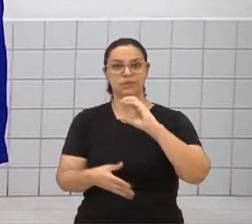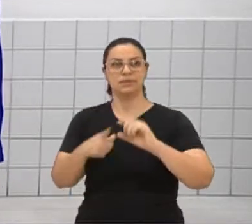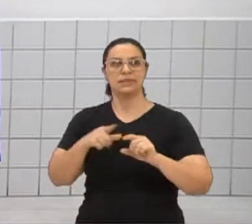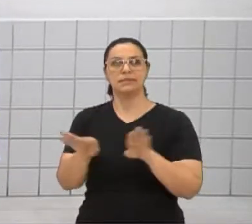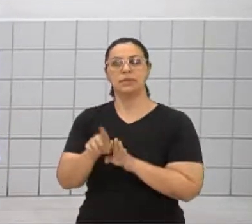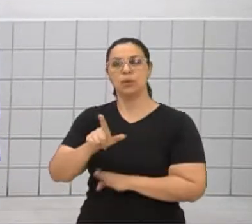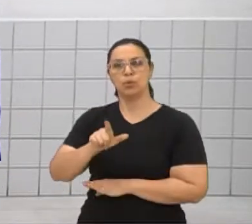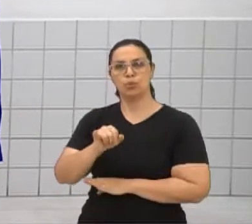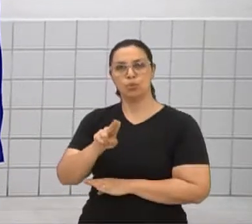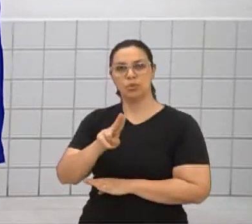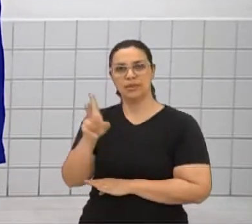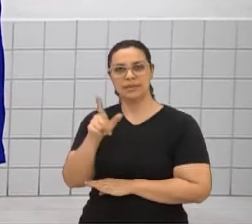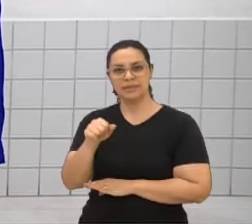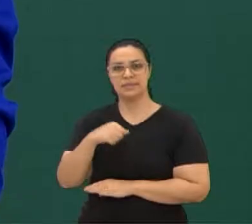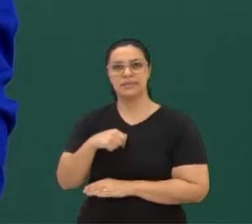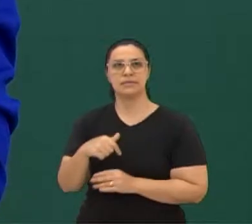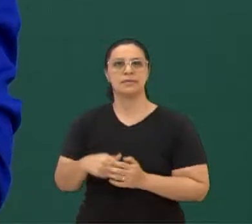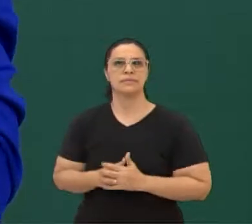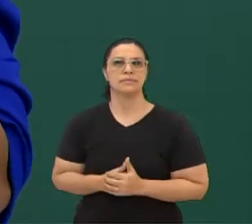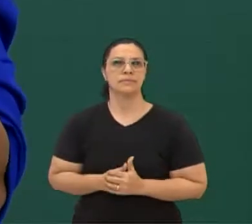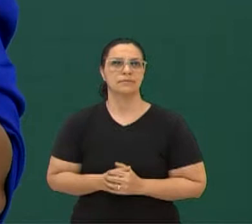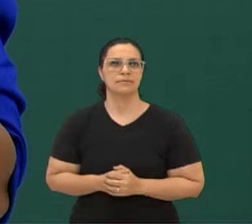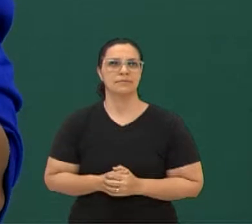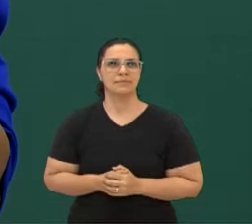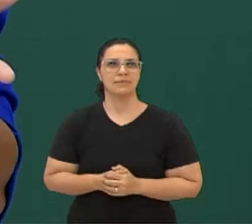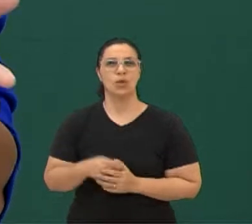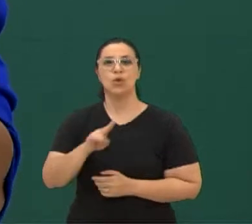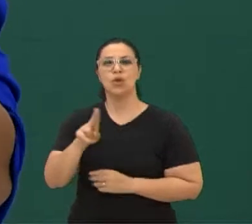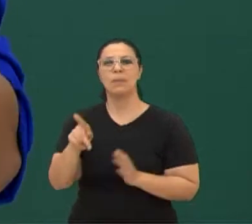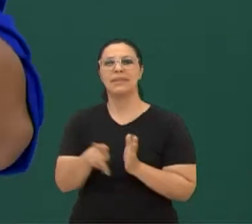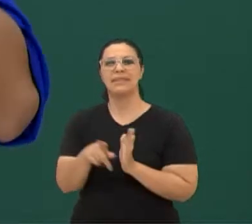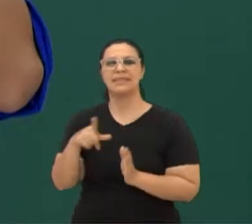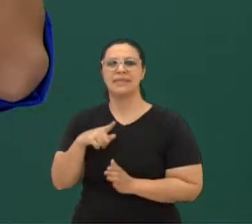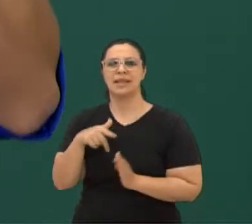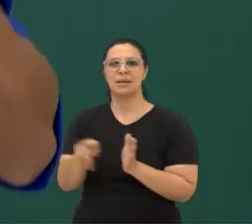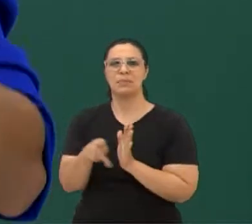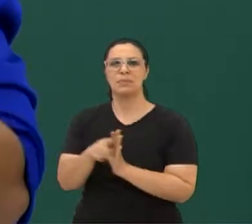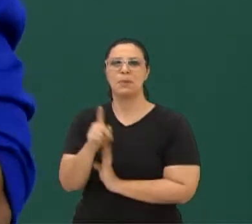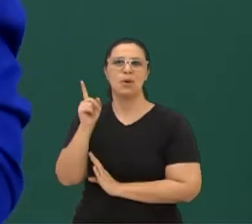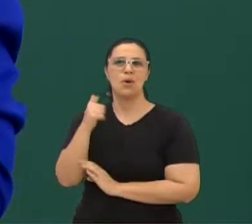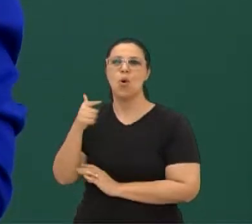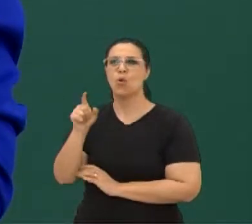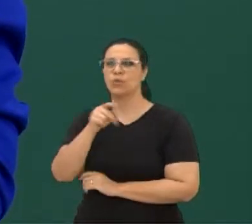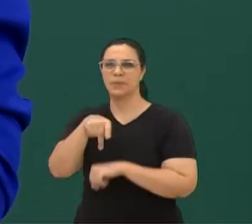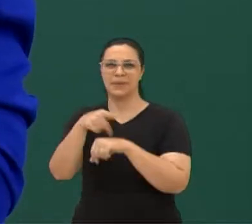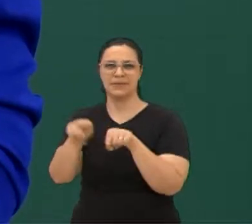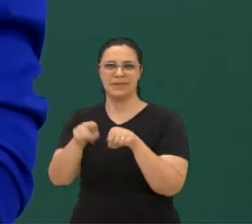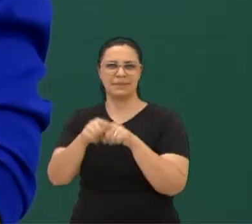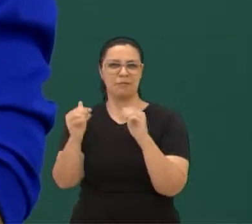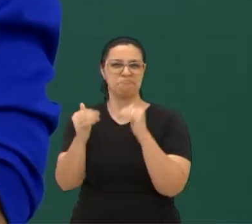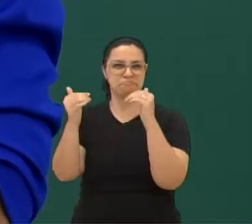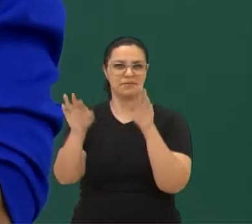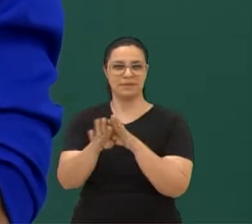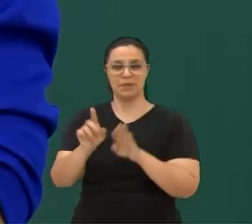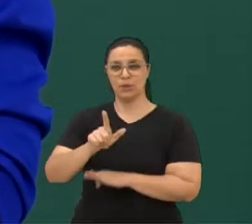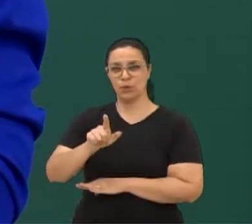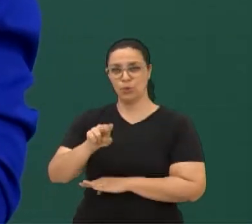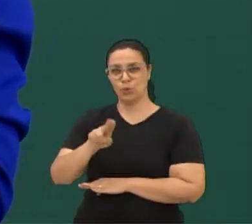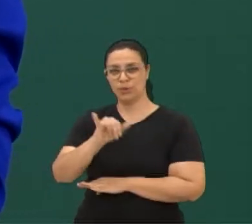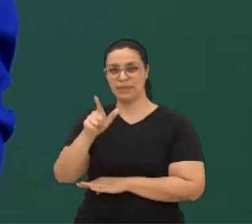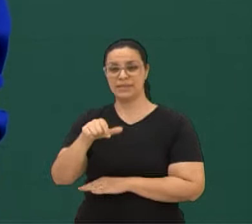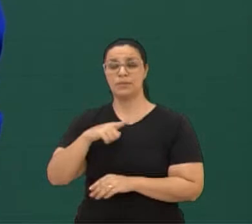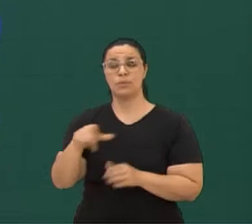eu ver que ver o Luiz Henrique oprimem o nome do cara até uau estrangeira é coisas outro livro O meu nome é